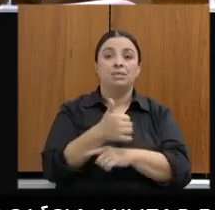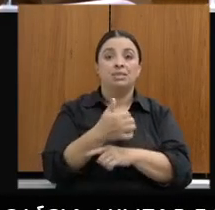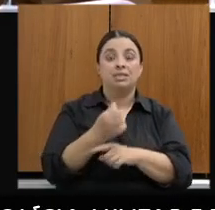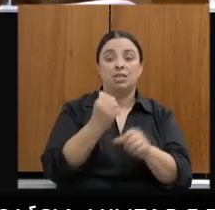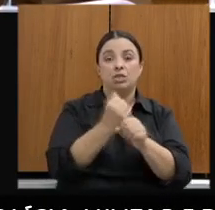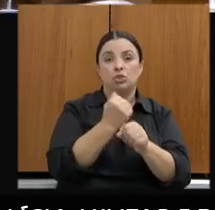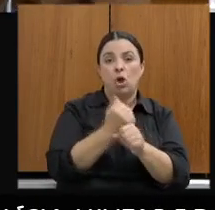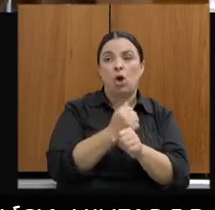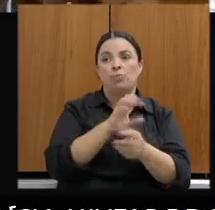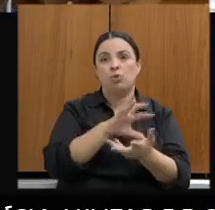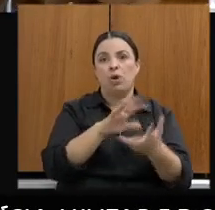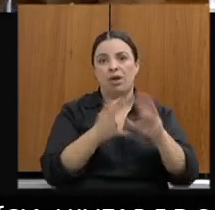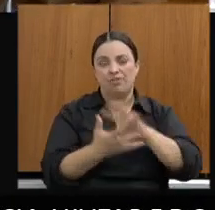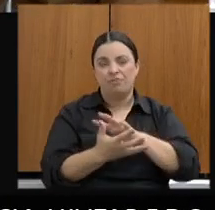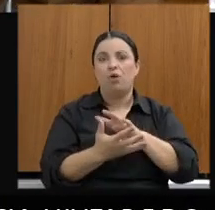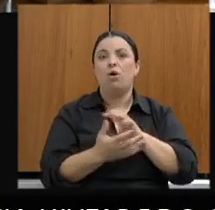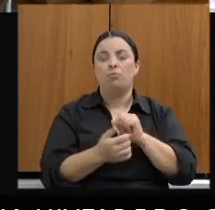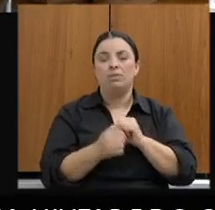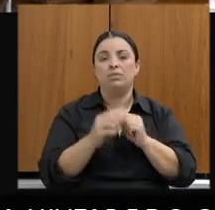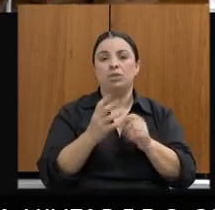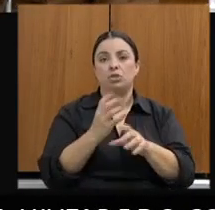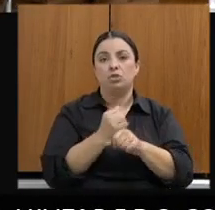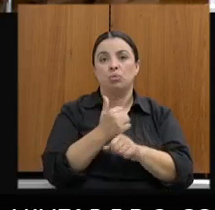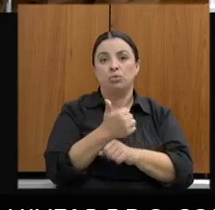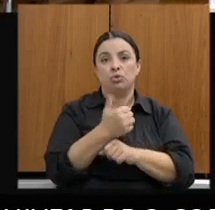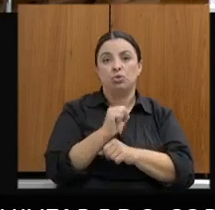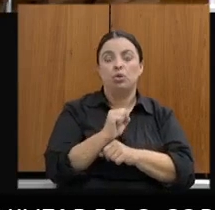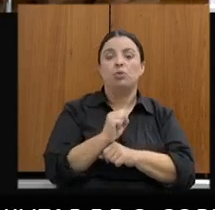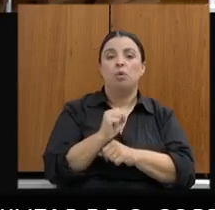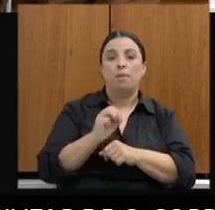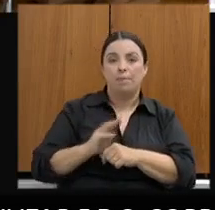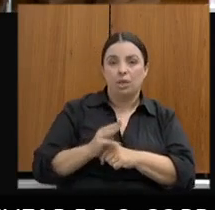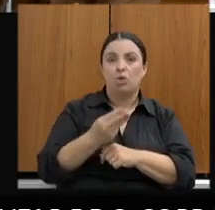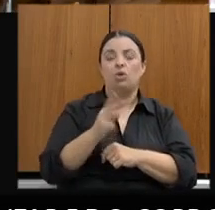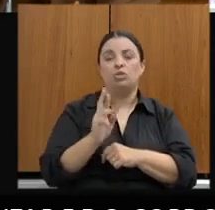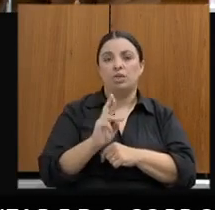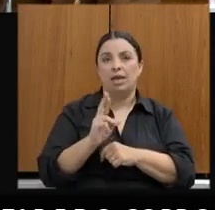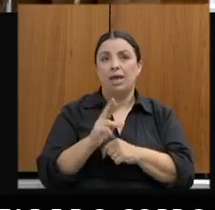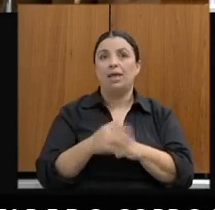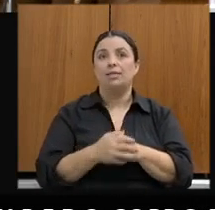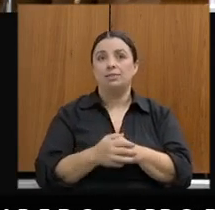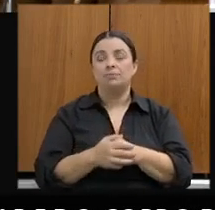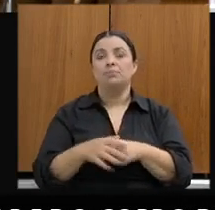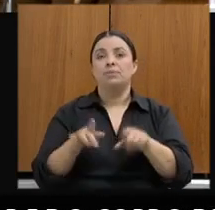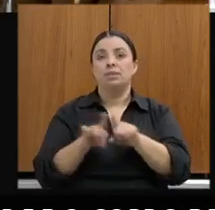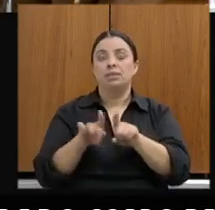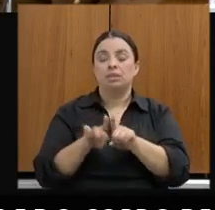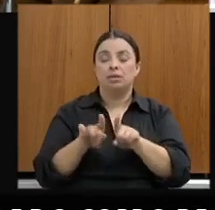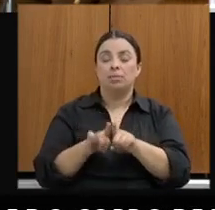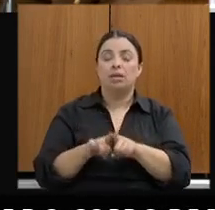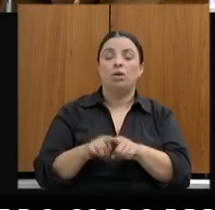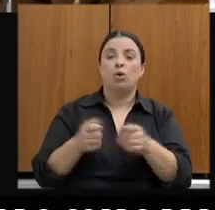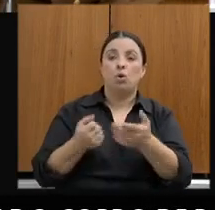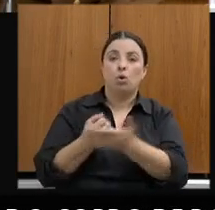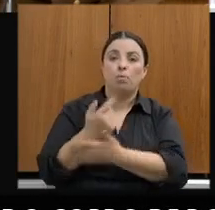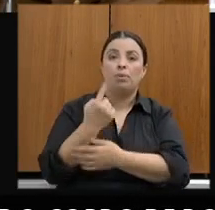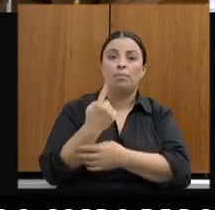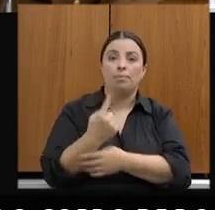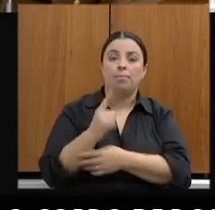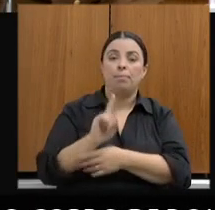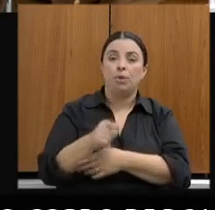reformas em unidades né quase 18 milhões e também é 1406 viaturas